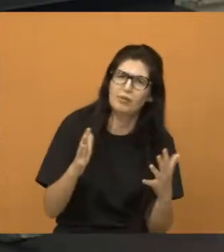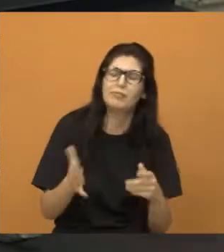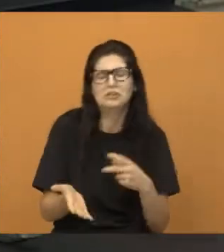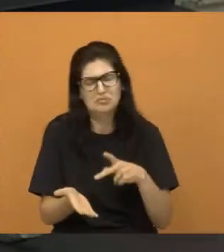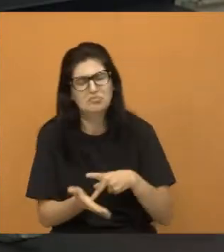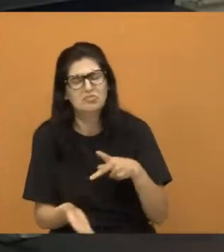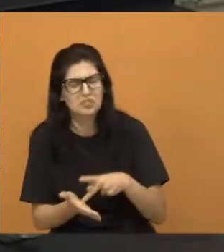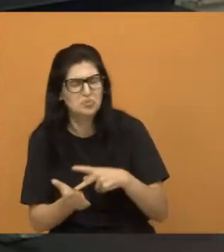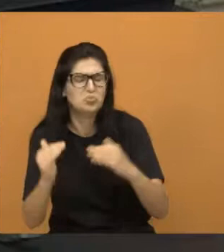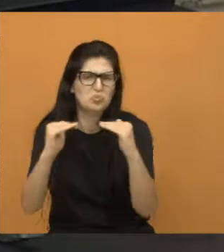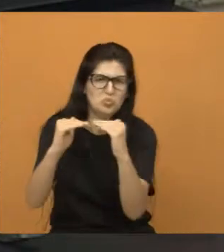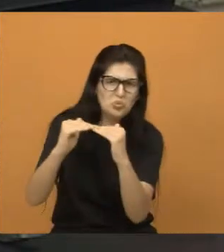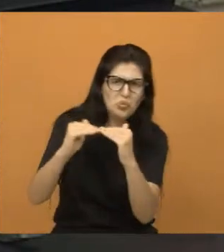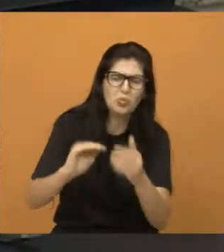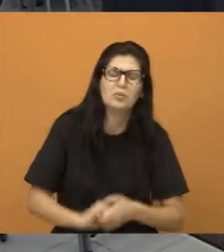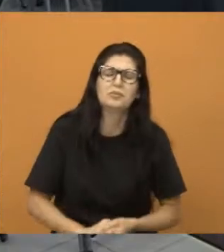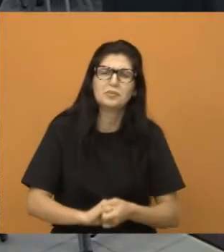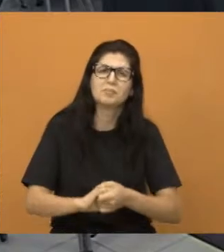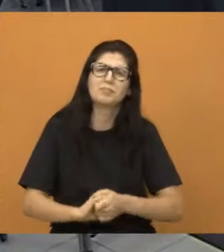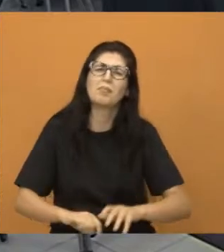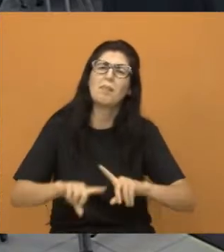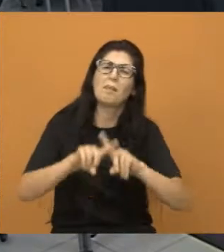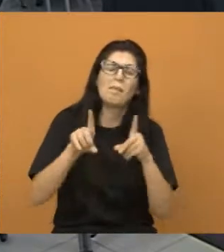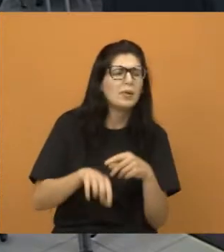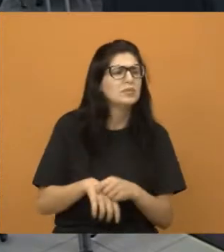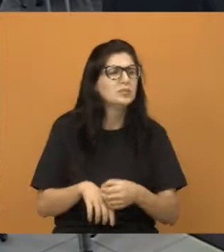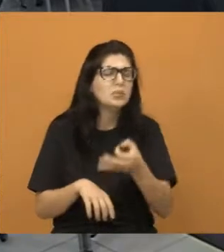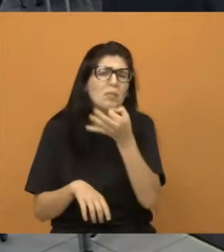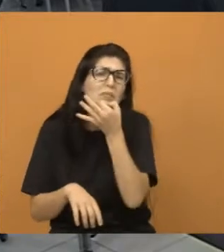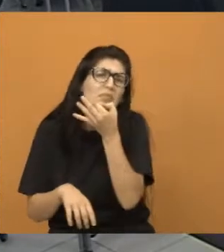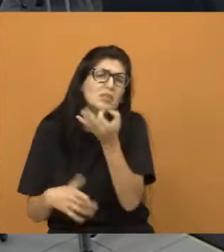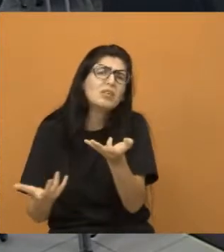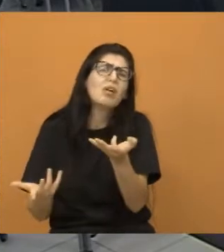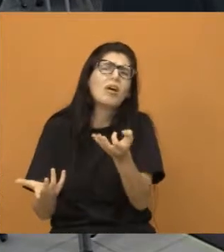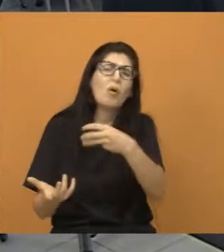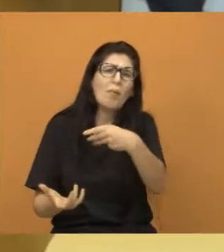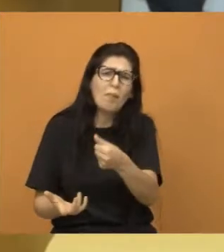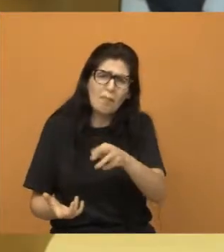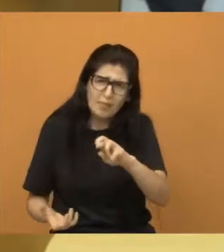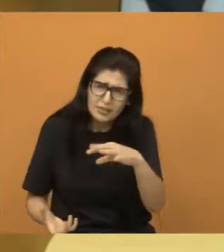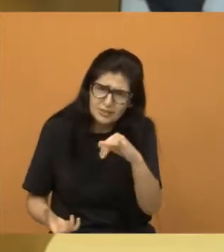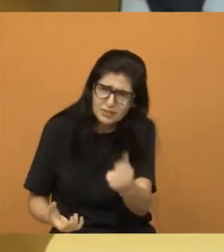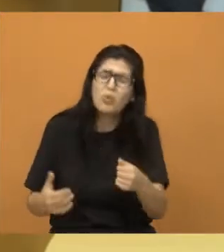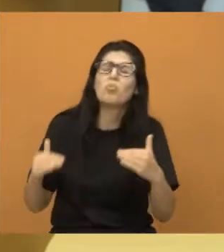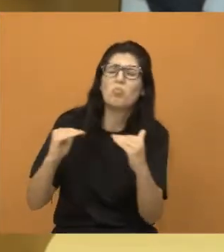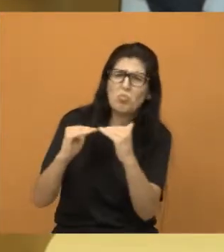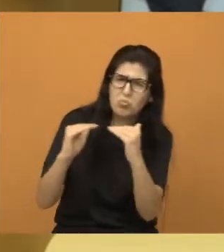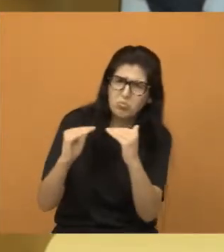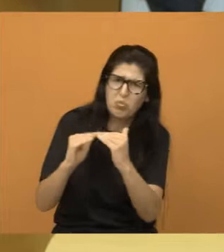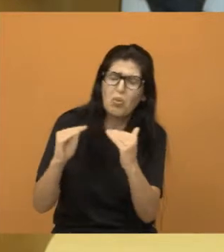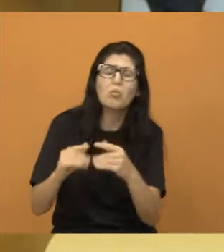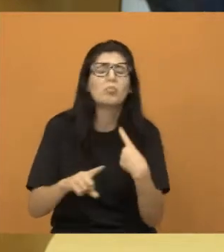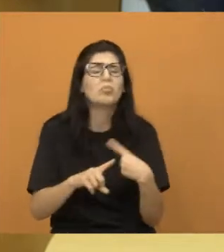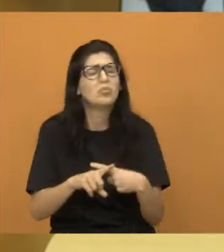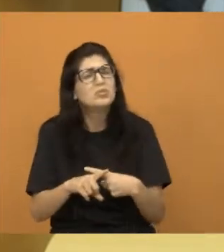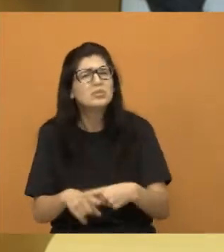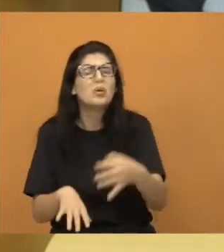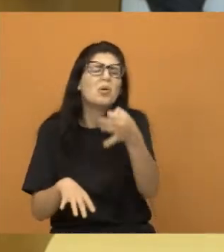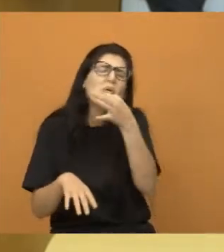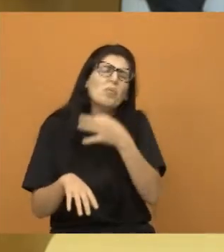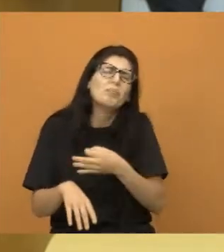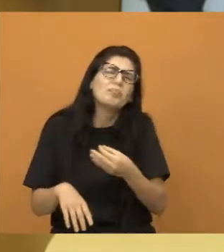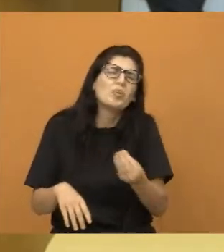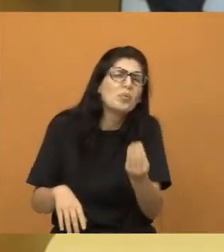sua, vereador. Então, eu acho, como a doutora Márcia falou, eu acho que terá um momento certo. Acho que o SAI é uma... Eu já tive oportunidade de ouvir de